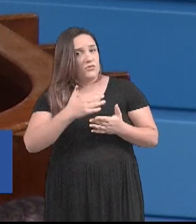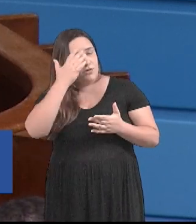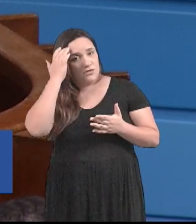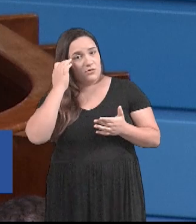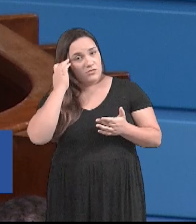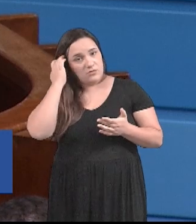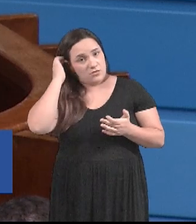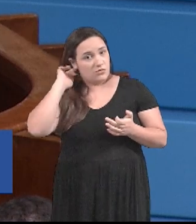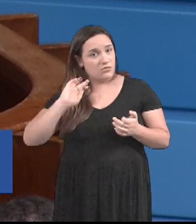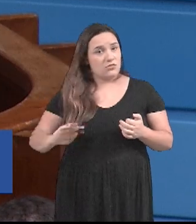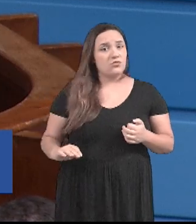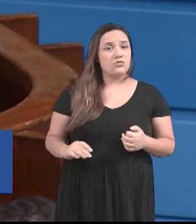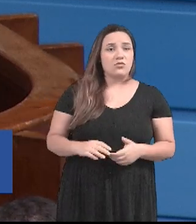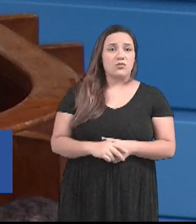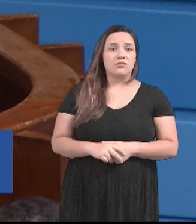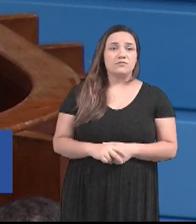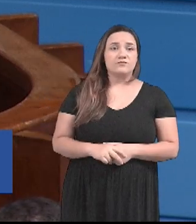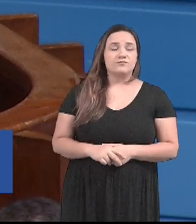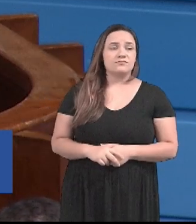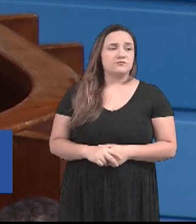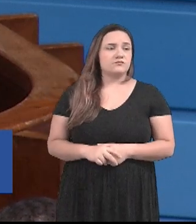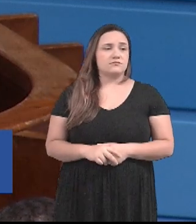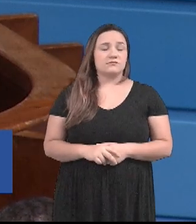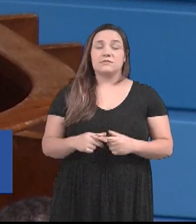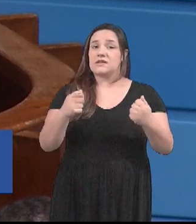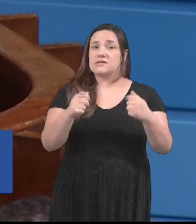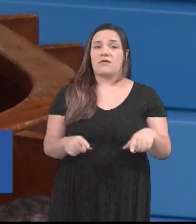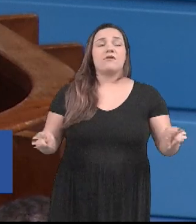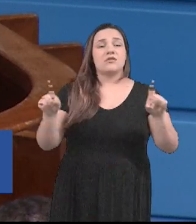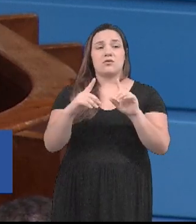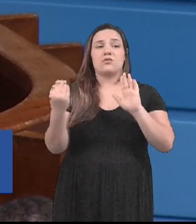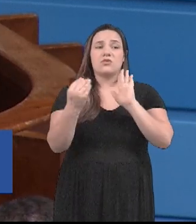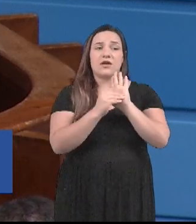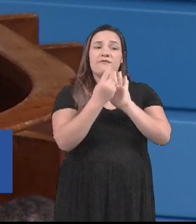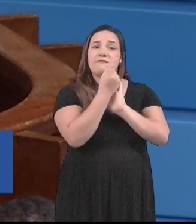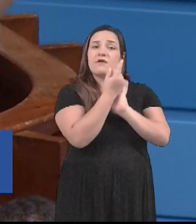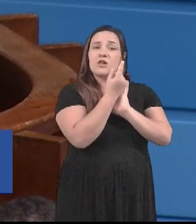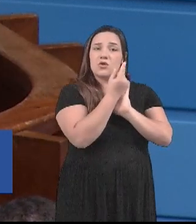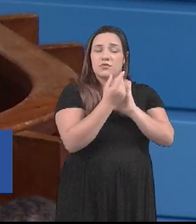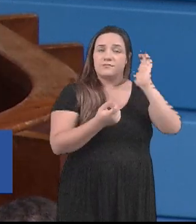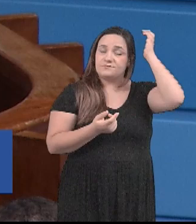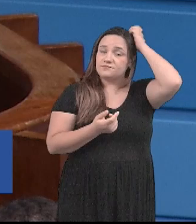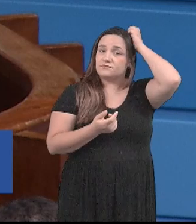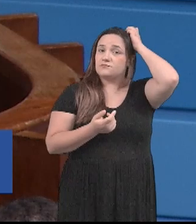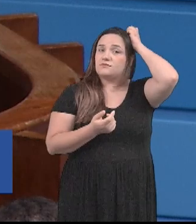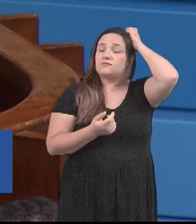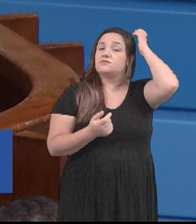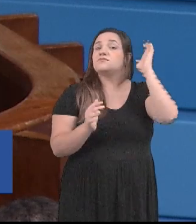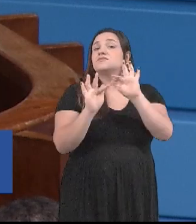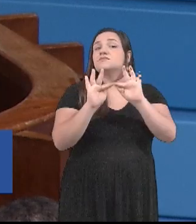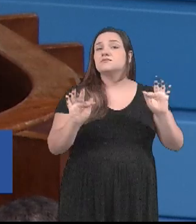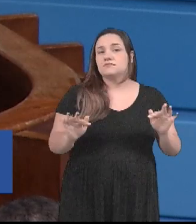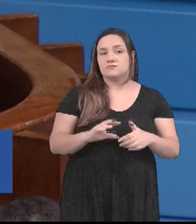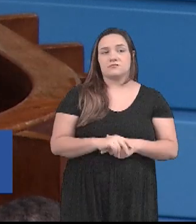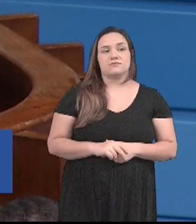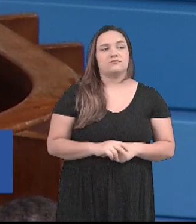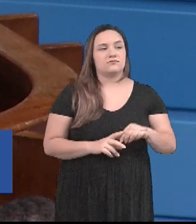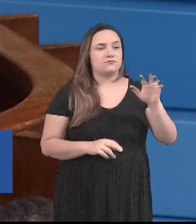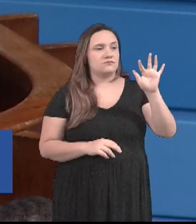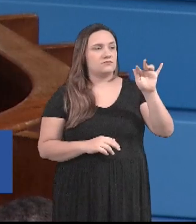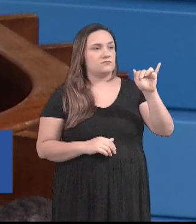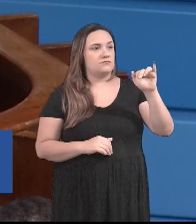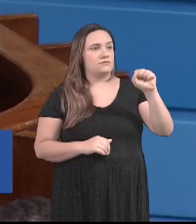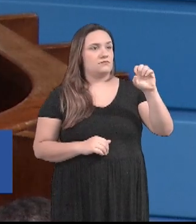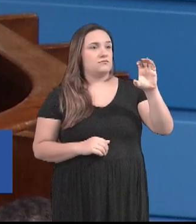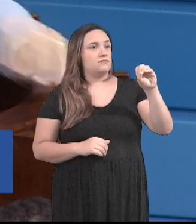julgado não obrigava a inclusão dos valores. Então é simples, ao fisco, para